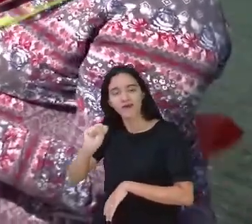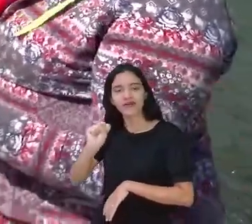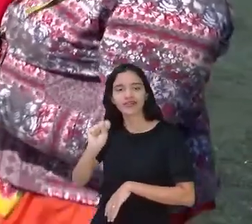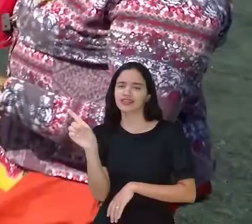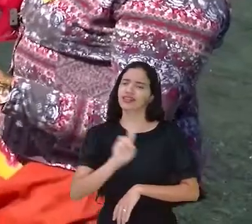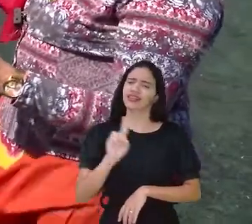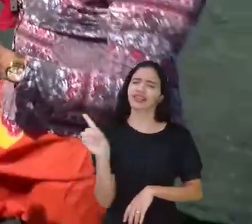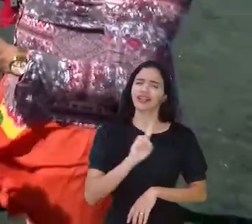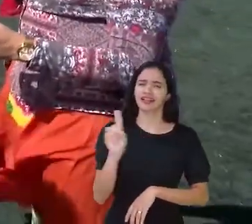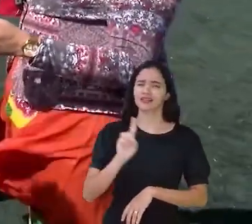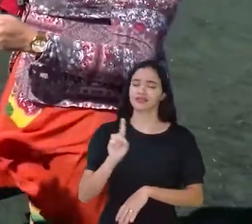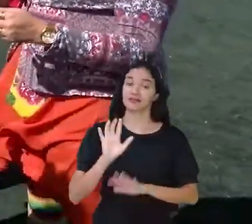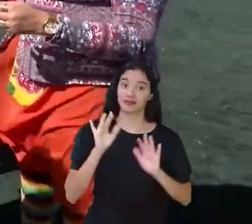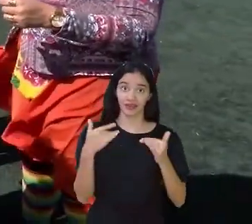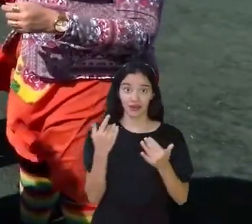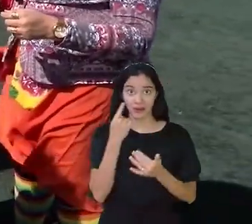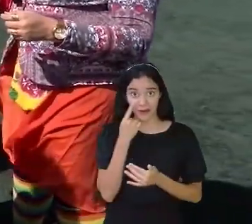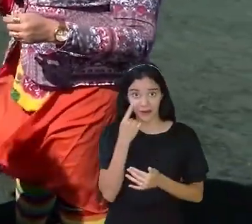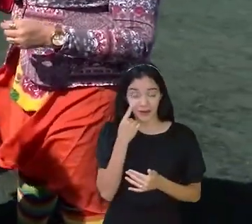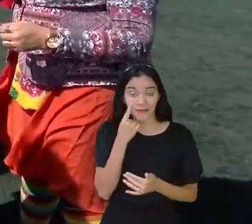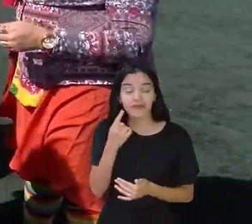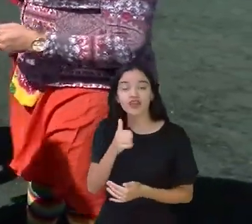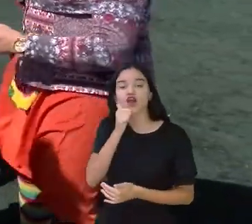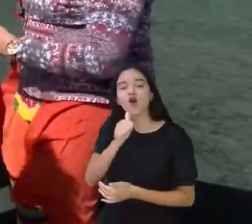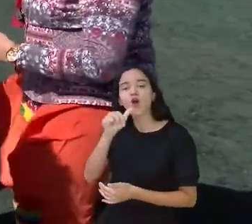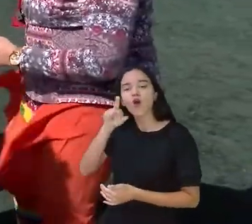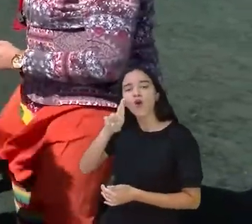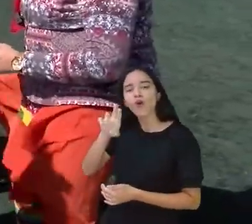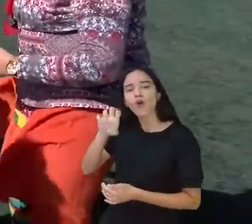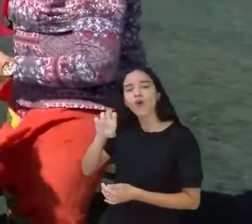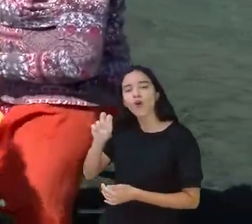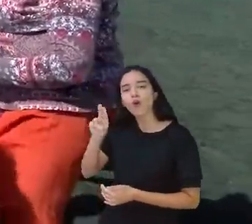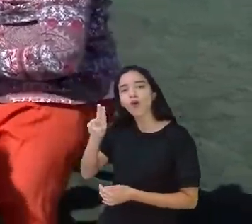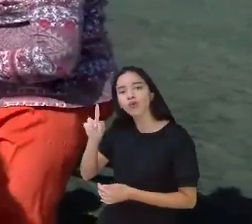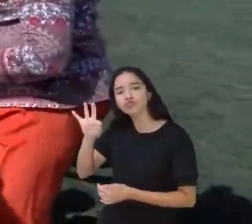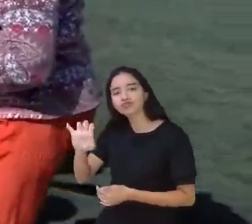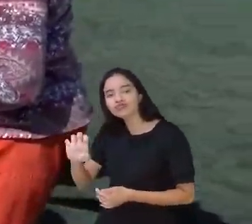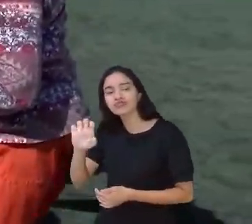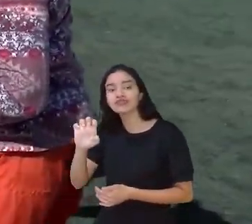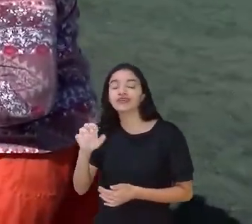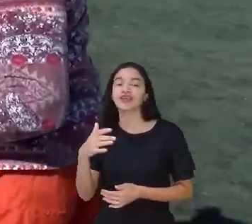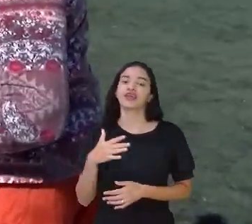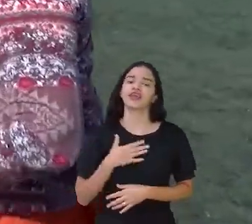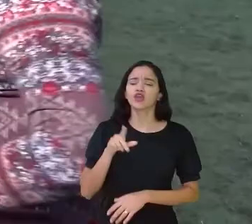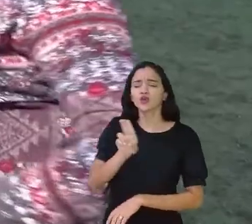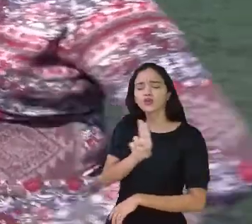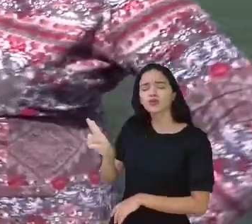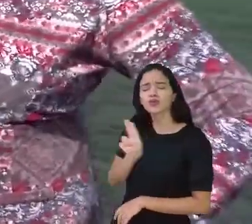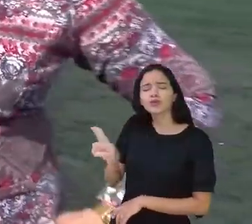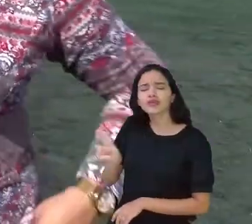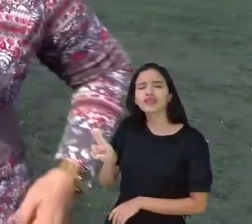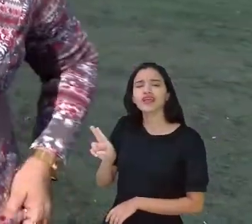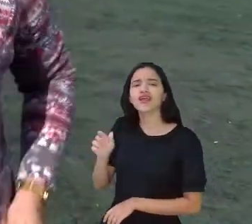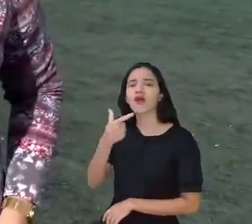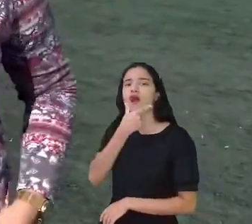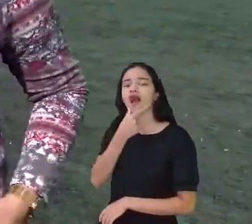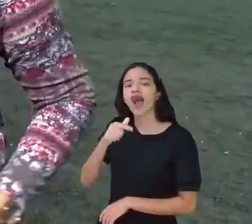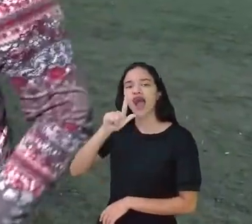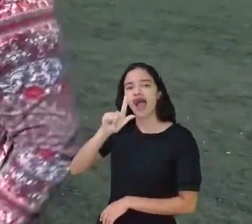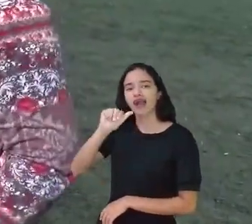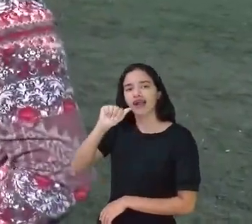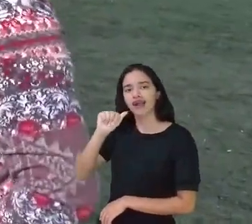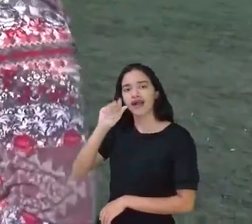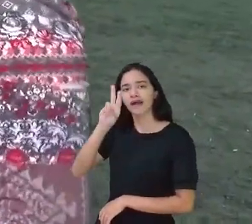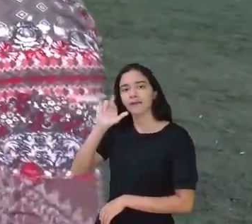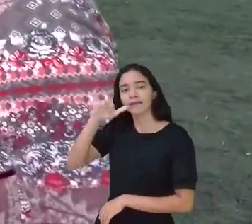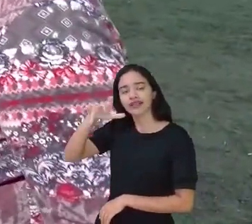é Alves. Olha, Ruth, Ruth, Ruth. E o teu? Gabriel Lima da Silva. Gabriel